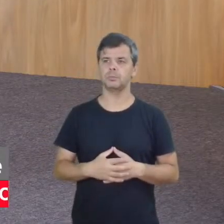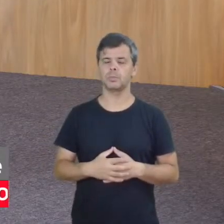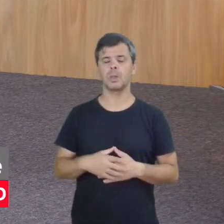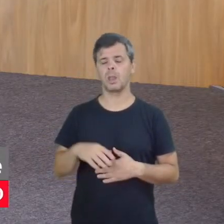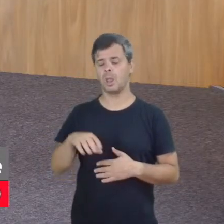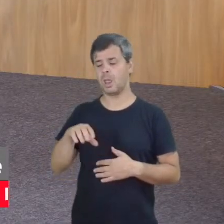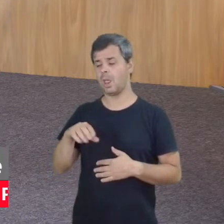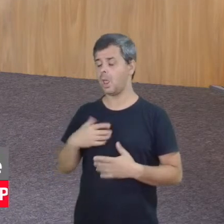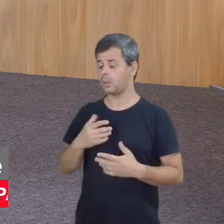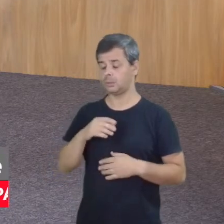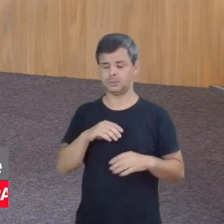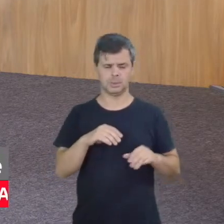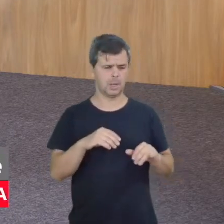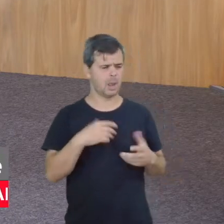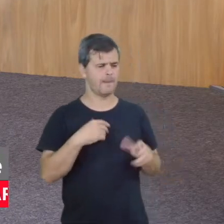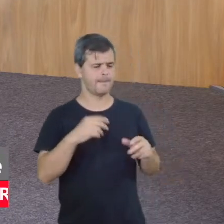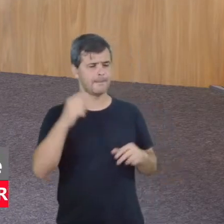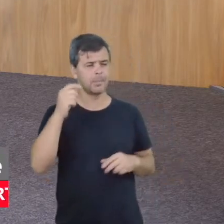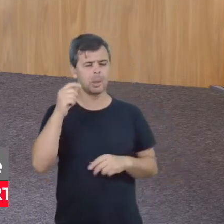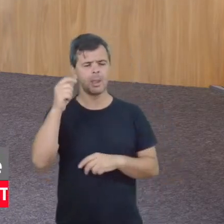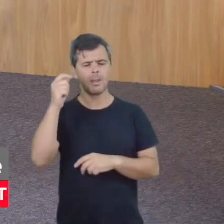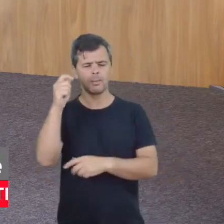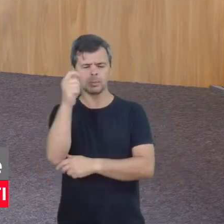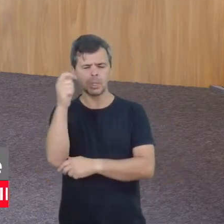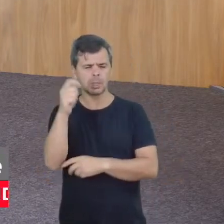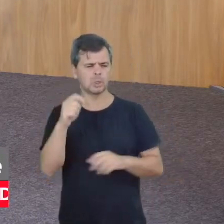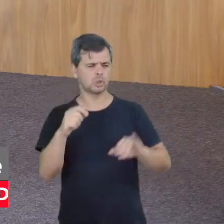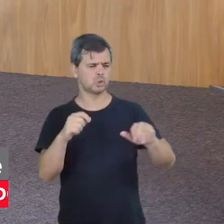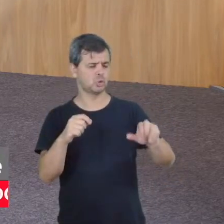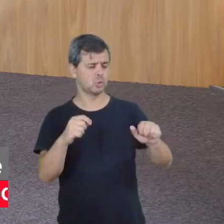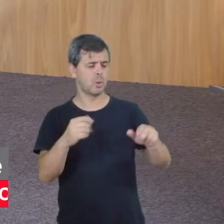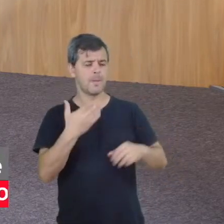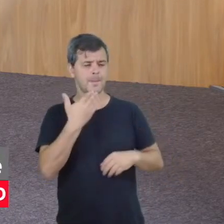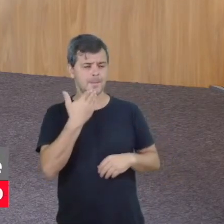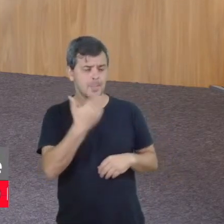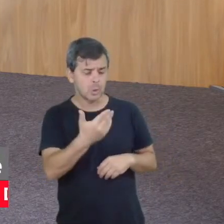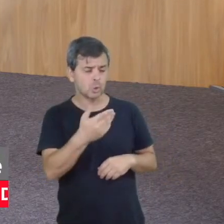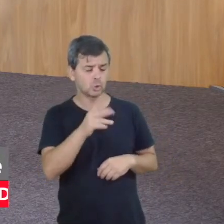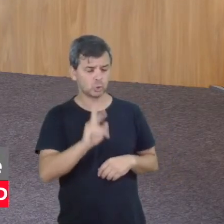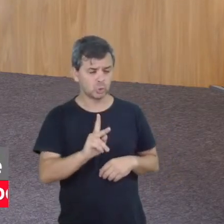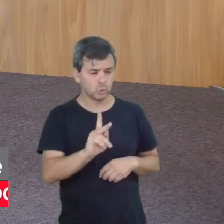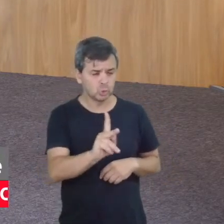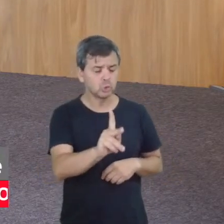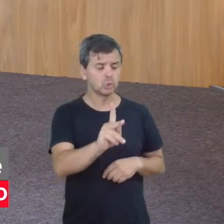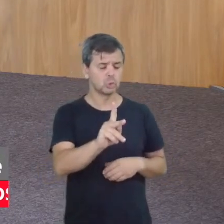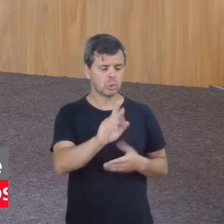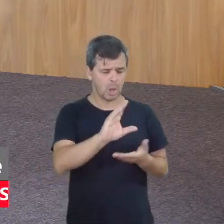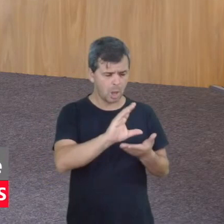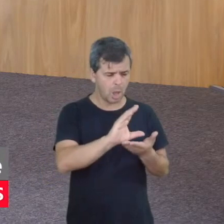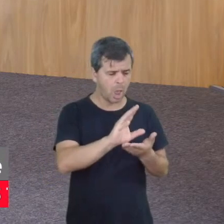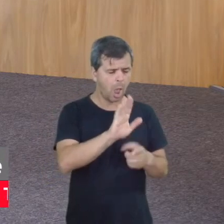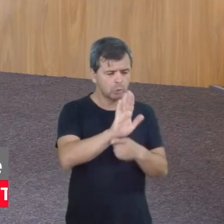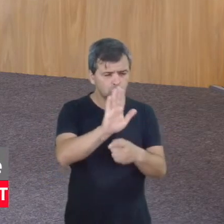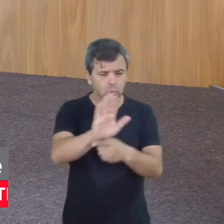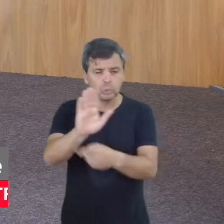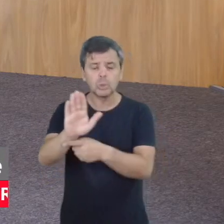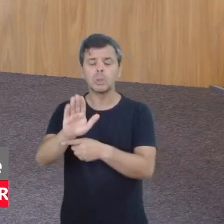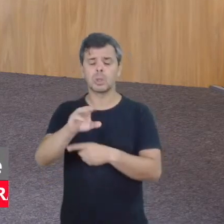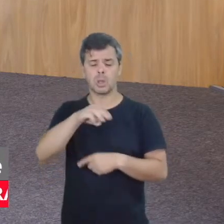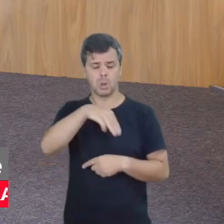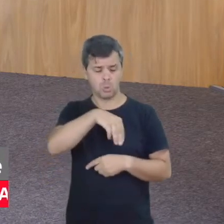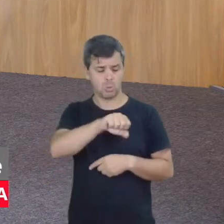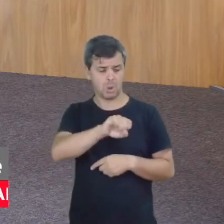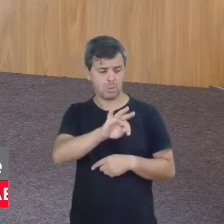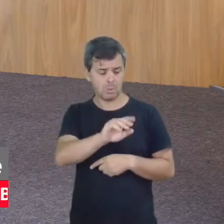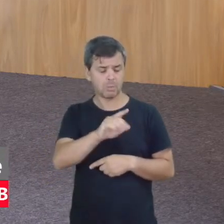Denira, a Josi Negreiros, que é de Porto Alegre, está aqui, né, fazendo o apelo para que as pessoas continuem fazendo doações para o MST, que o